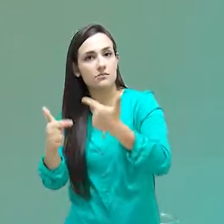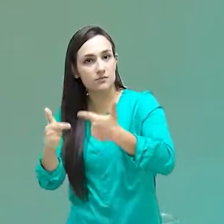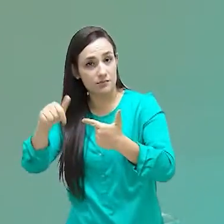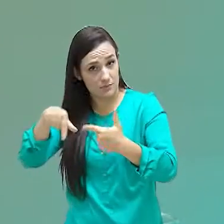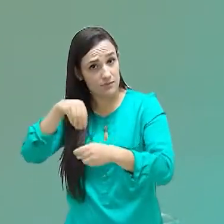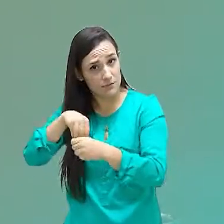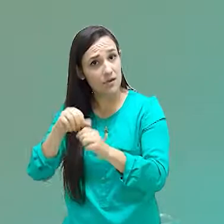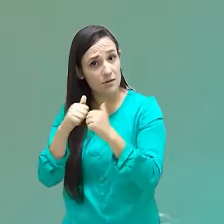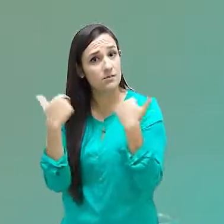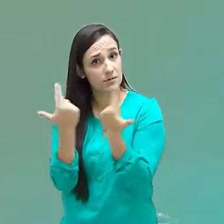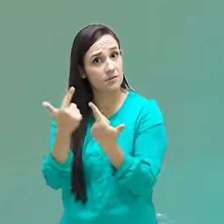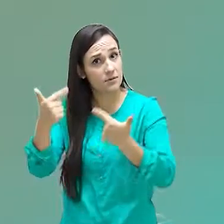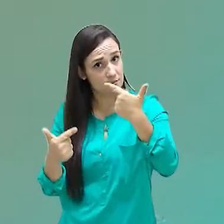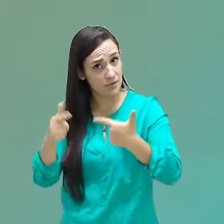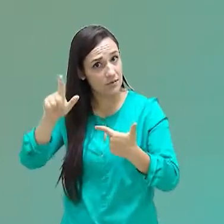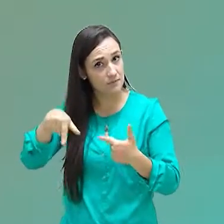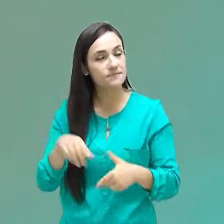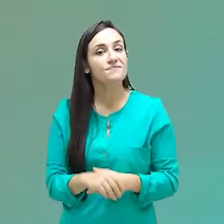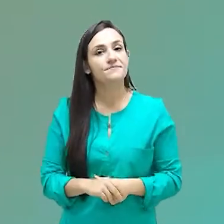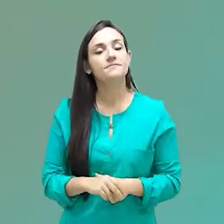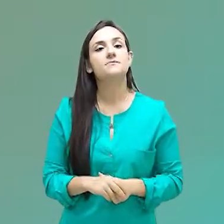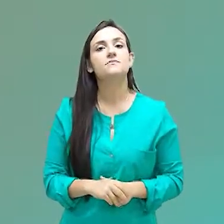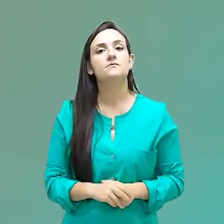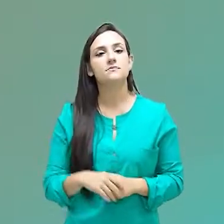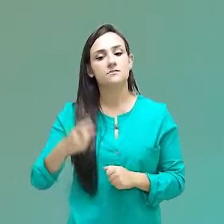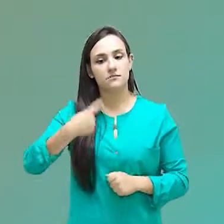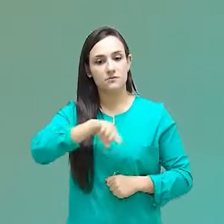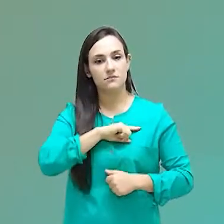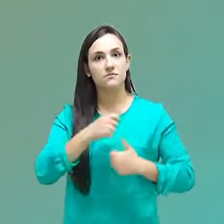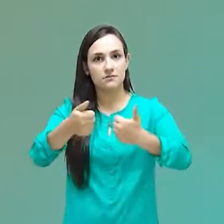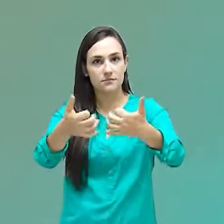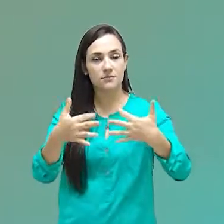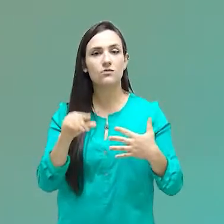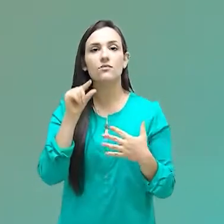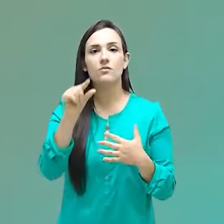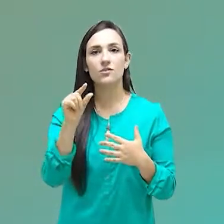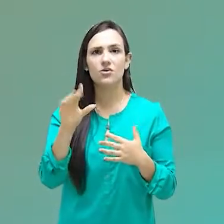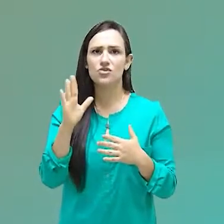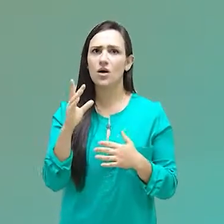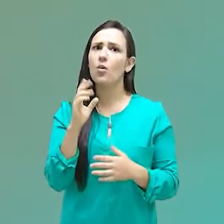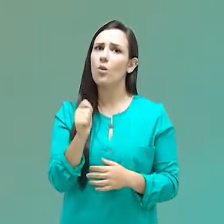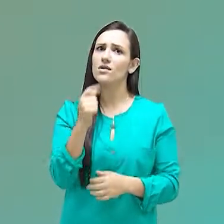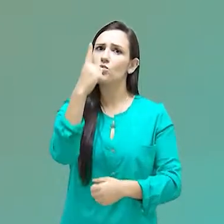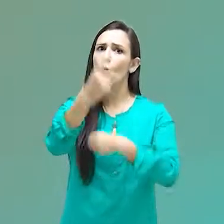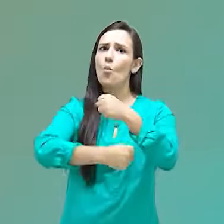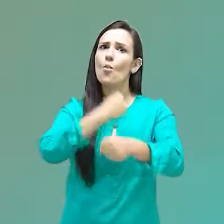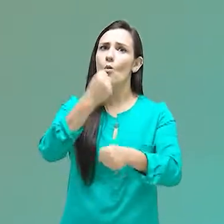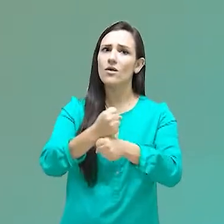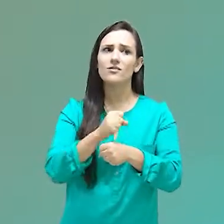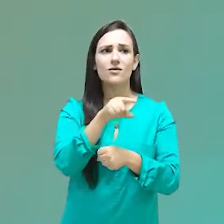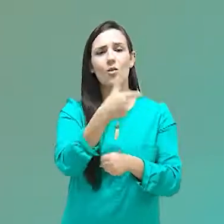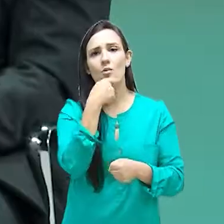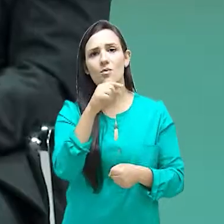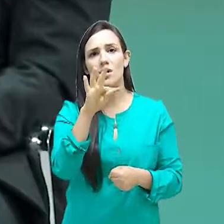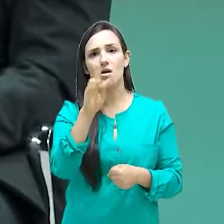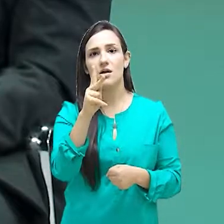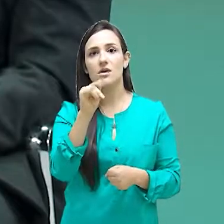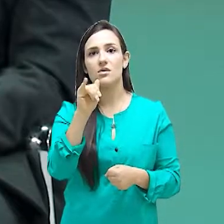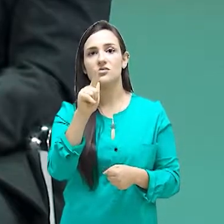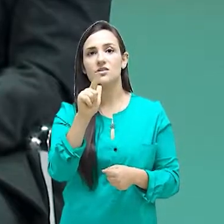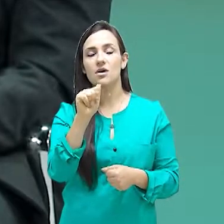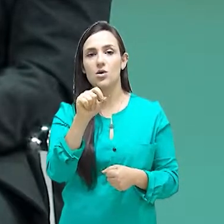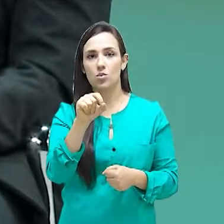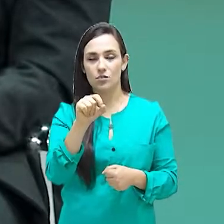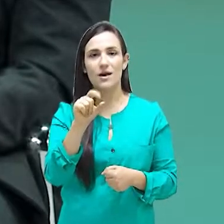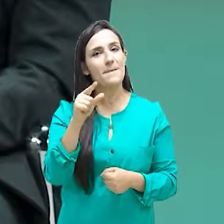quem vai falar sobre esse trabalho que foi realizado pela Assembleia, já está prestes a completar um ano, né, Tiago? É o nosso colega Tiago Debeza,